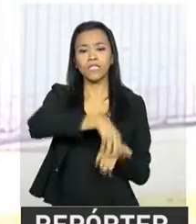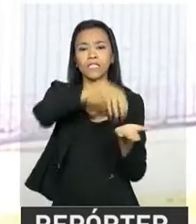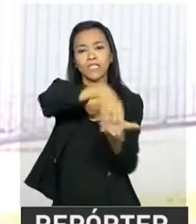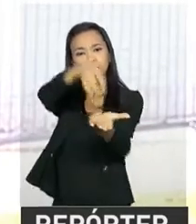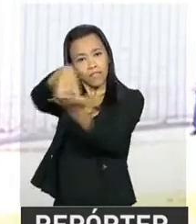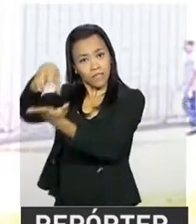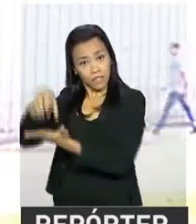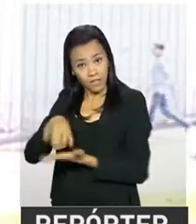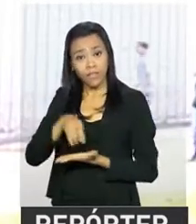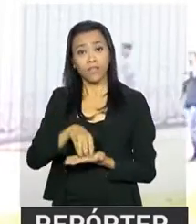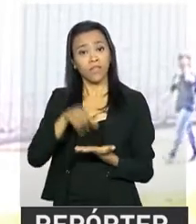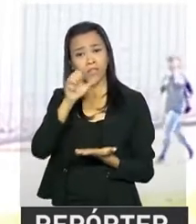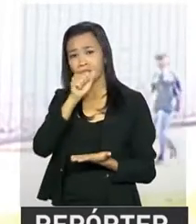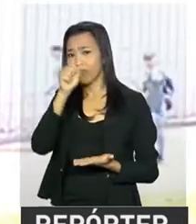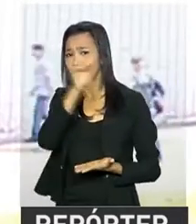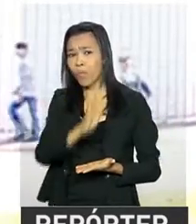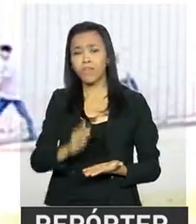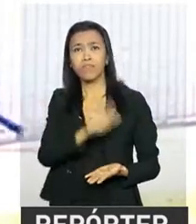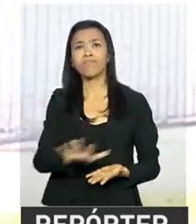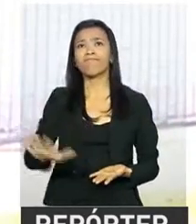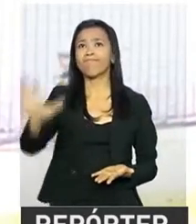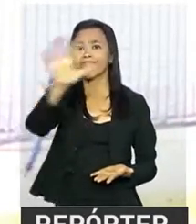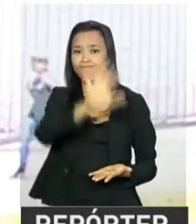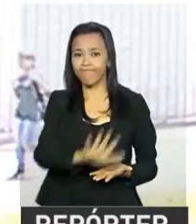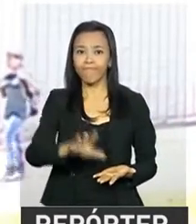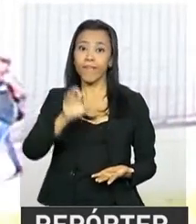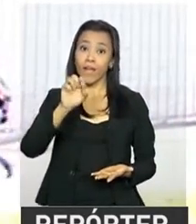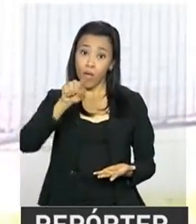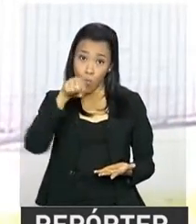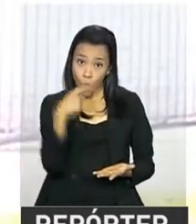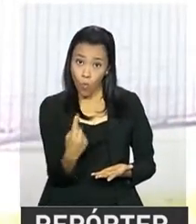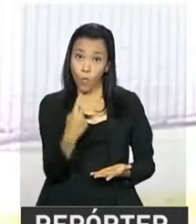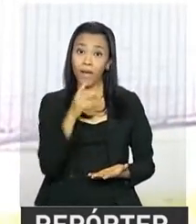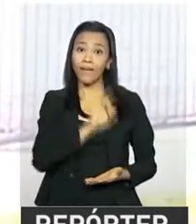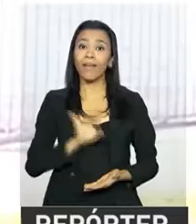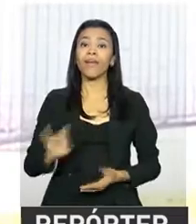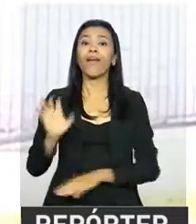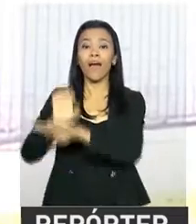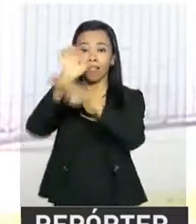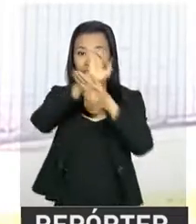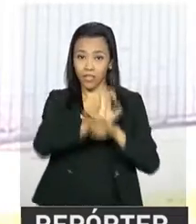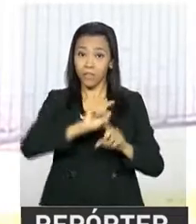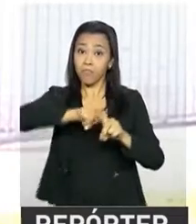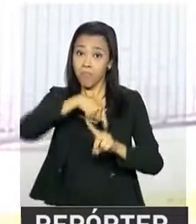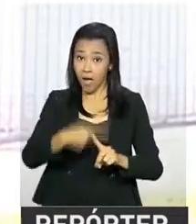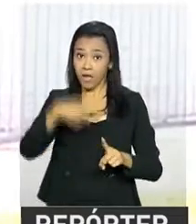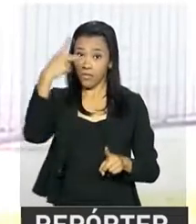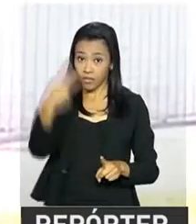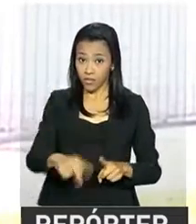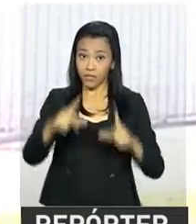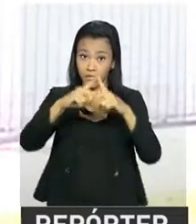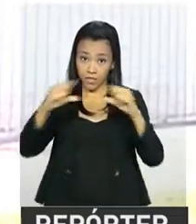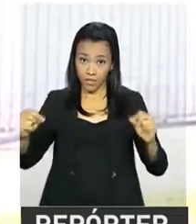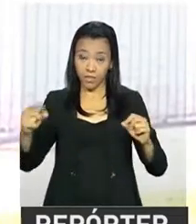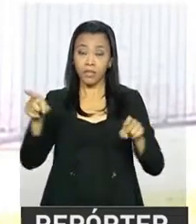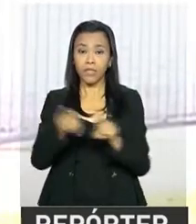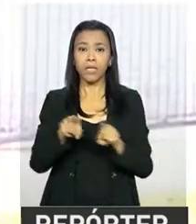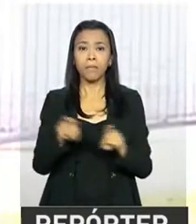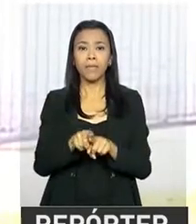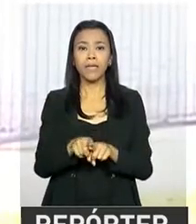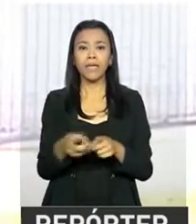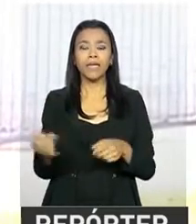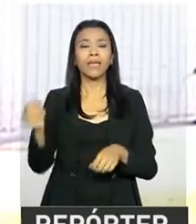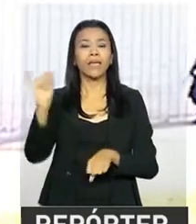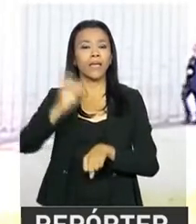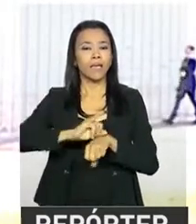atendimentos em todo o país são uma em cada estado mais o distrito federal mais uma na cidade de parnaíba